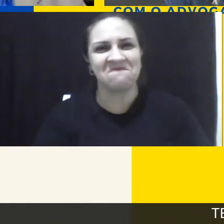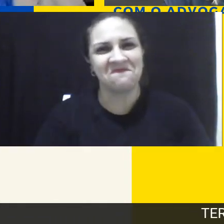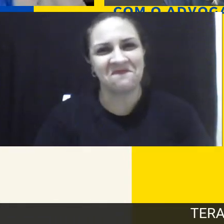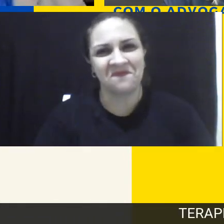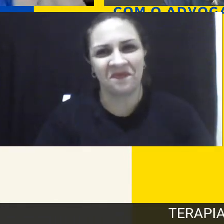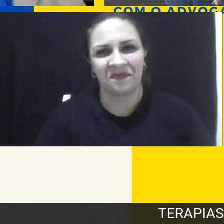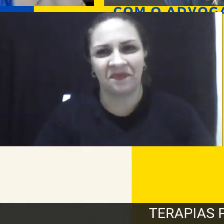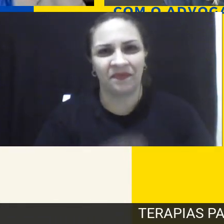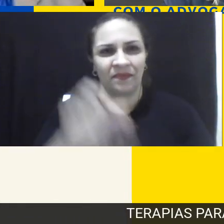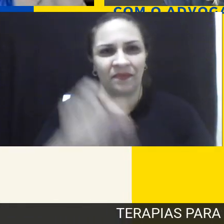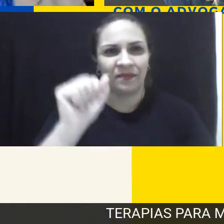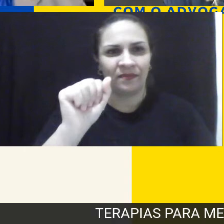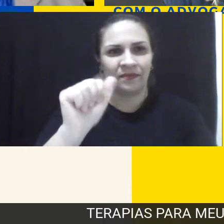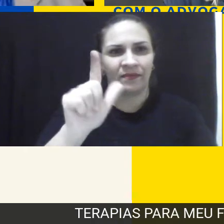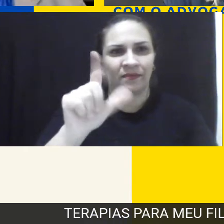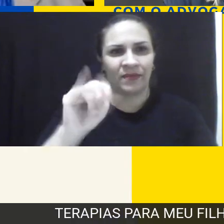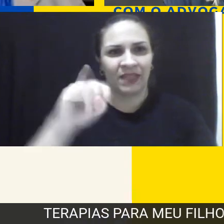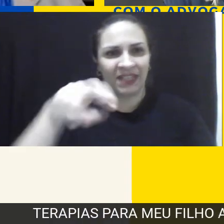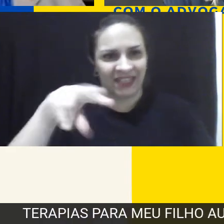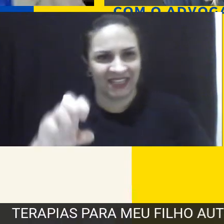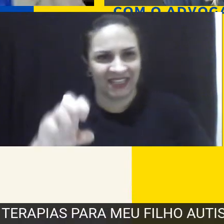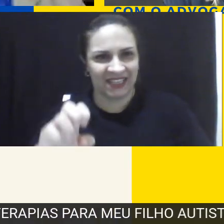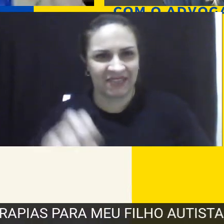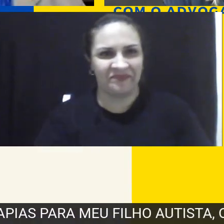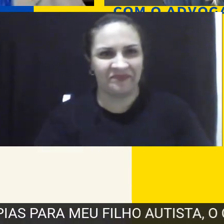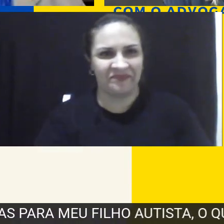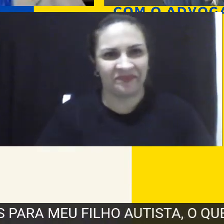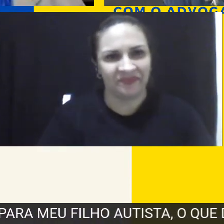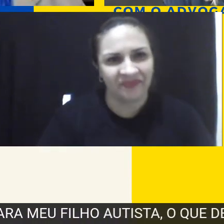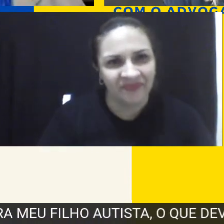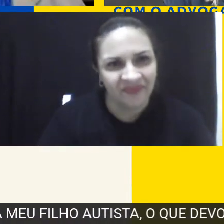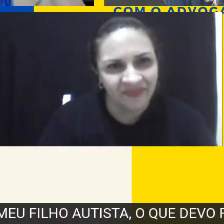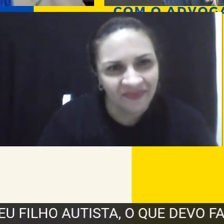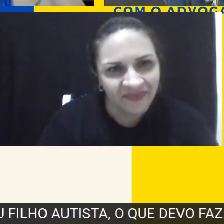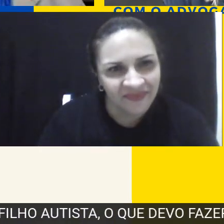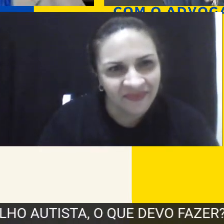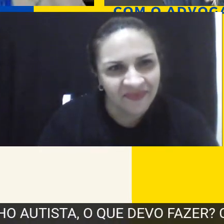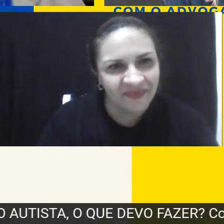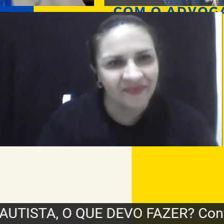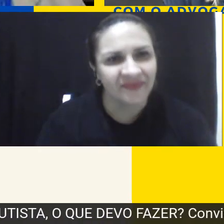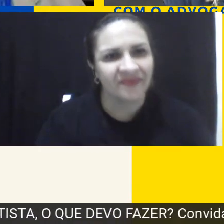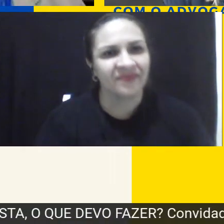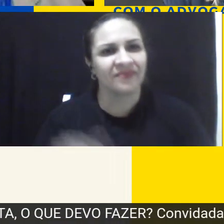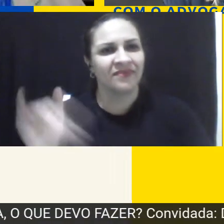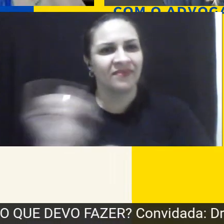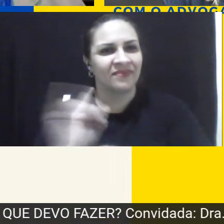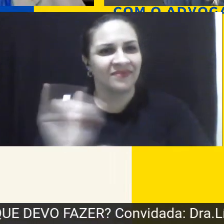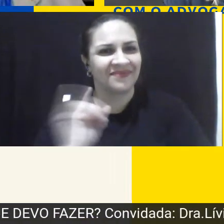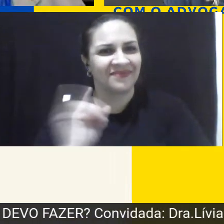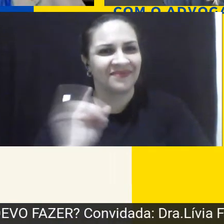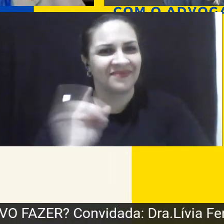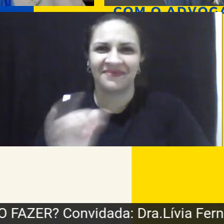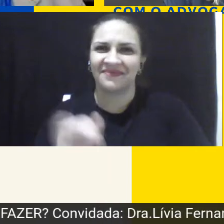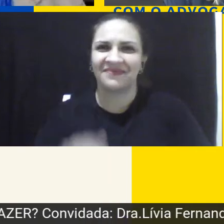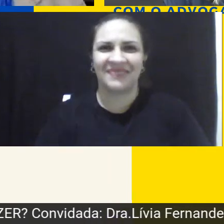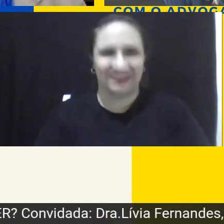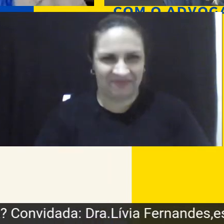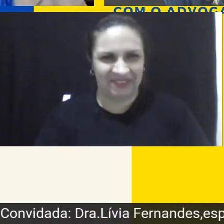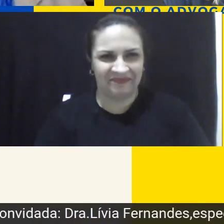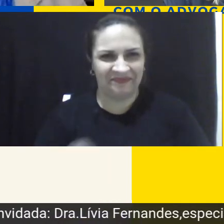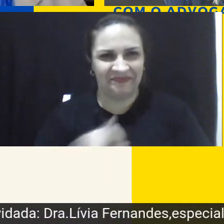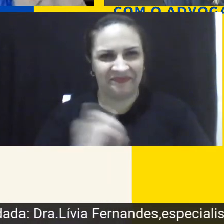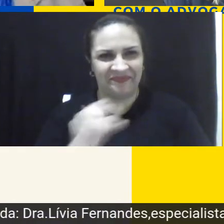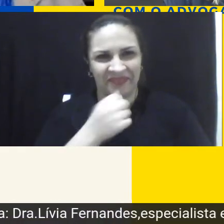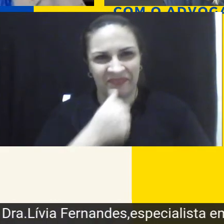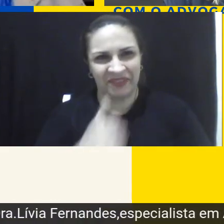Aline Nogueira. Bom, ela veio lá do YouTube, mas não, a